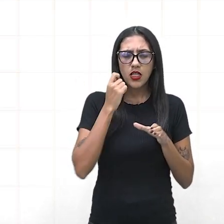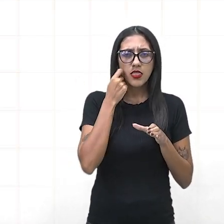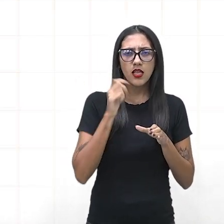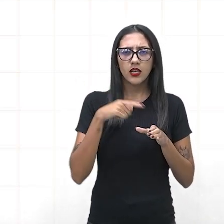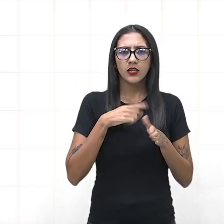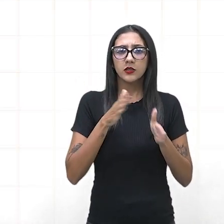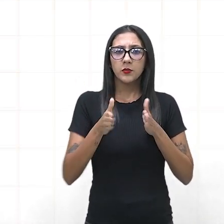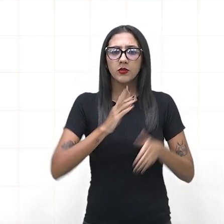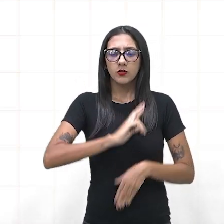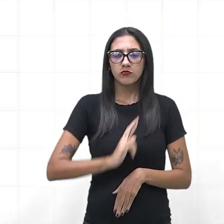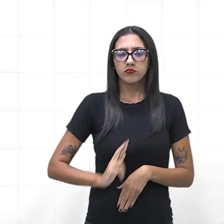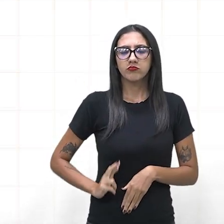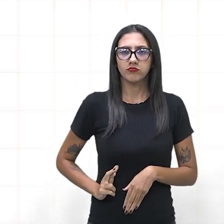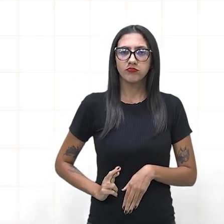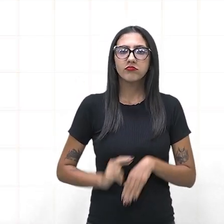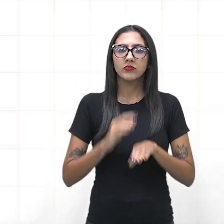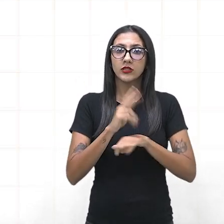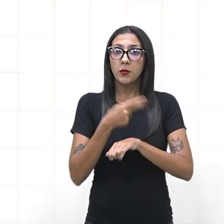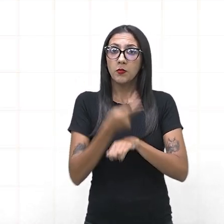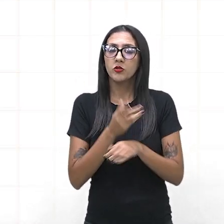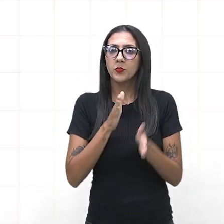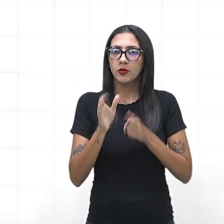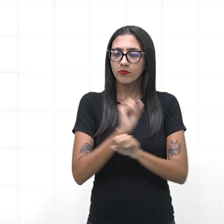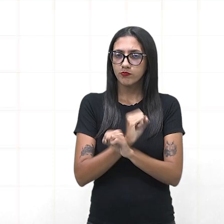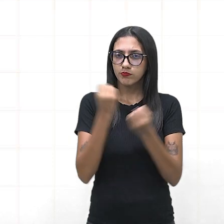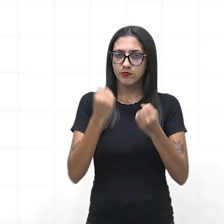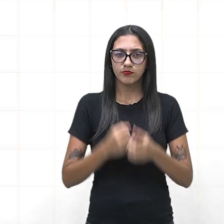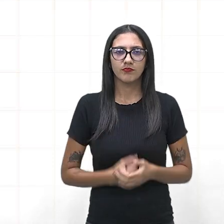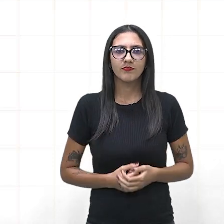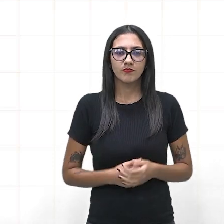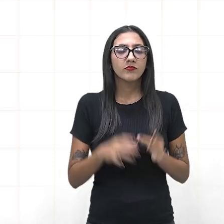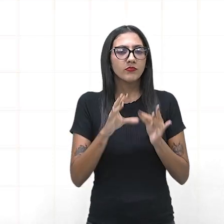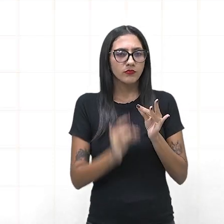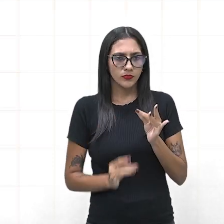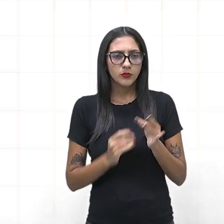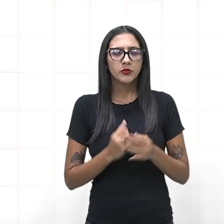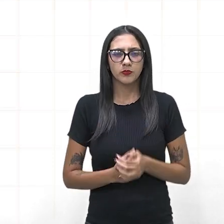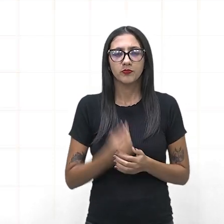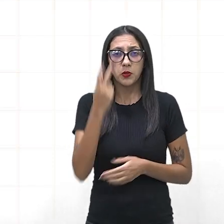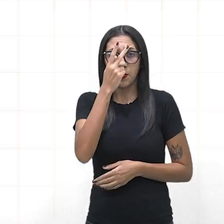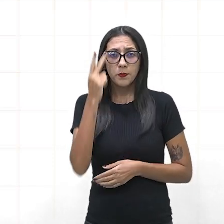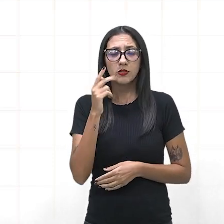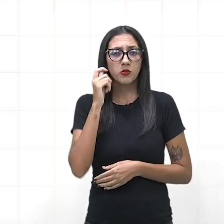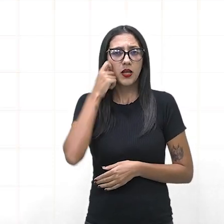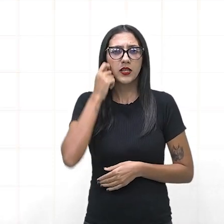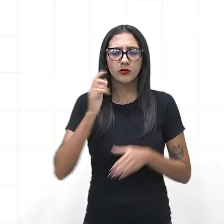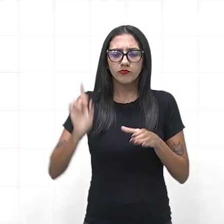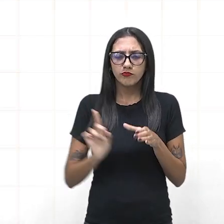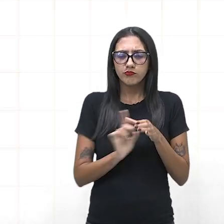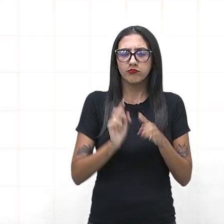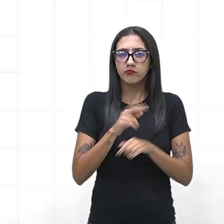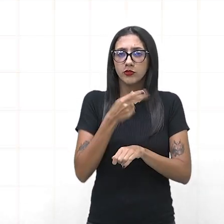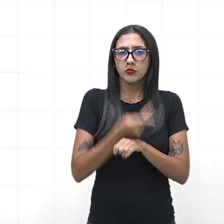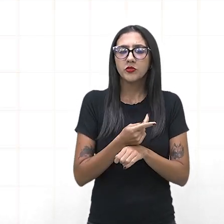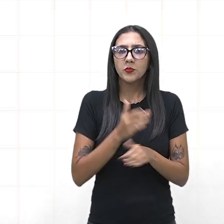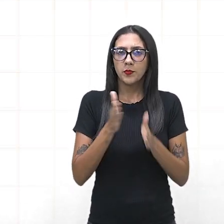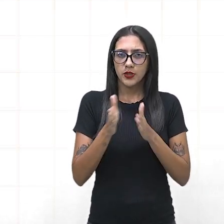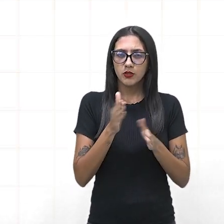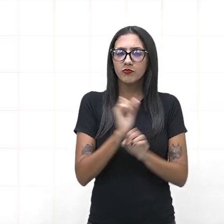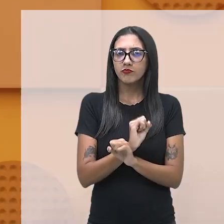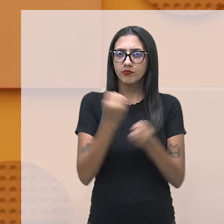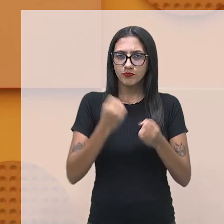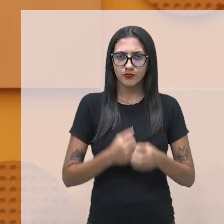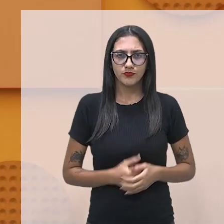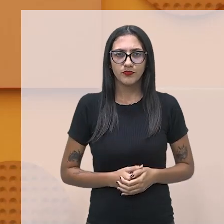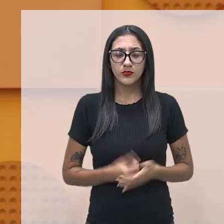período republicano e pós-abolição. Detalhamento, o negro no pós-abolição. A gente vai começar a falar um